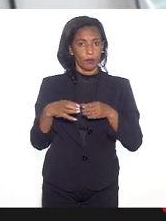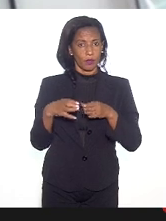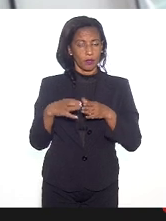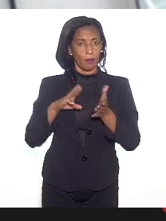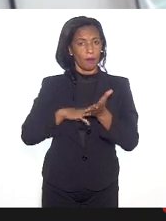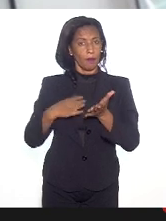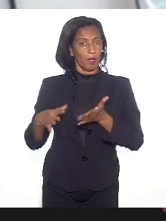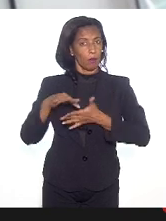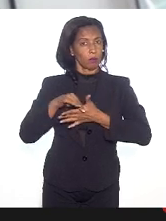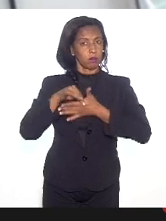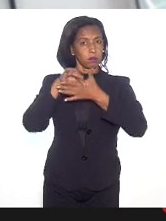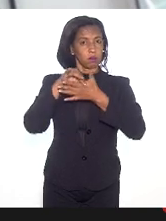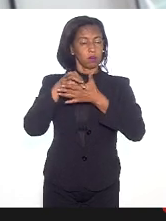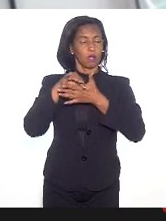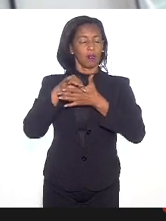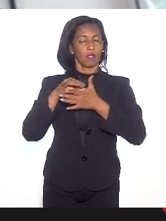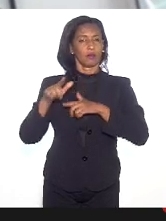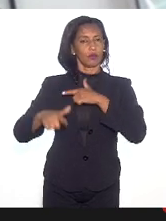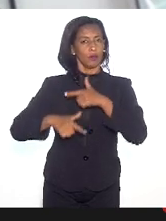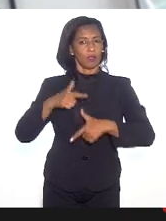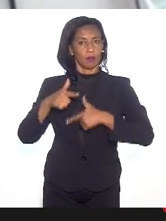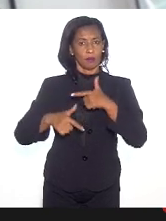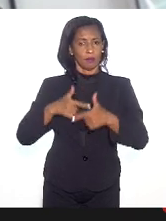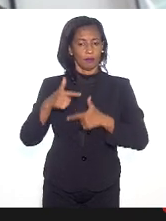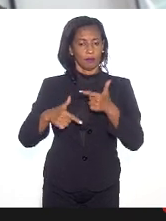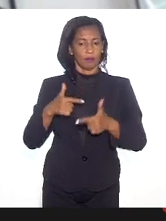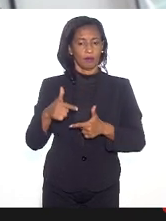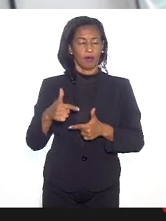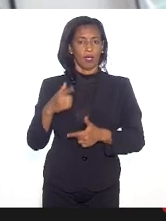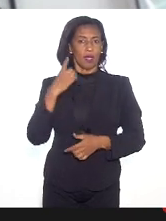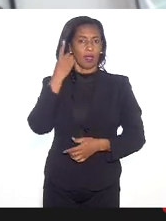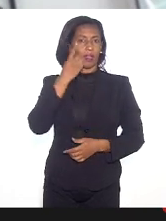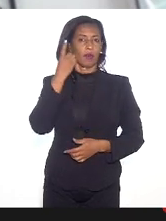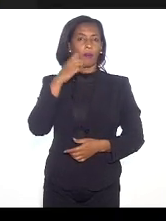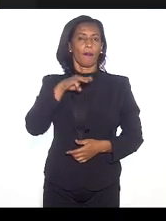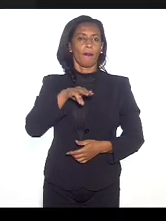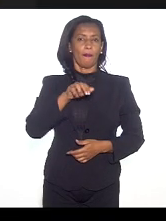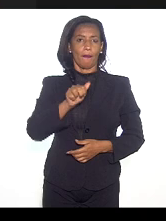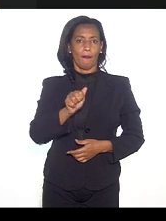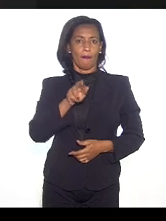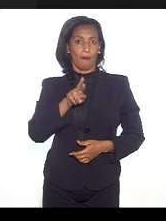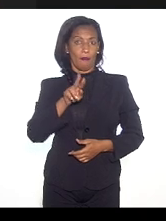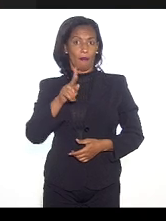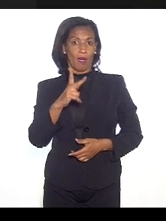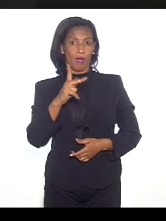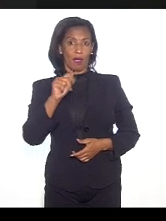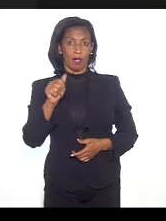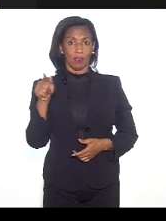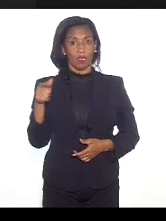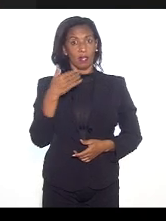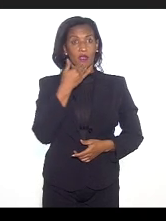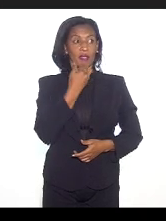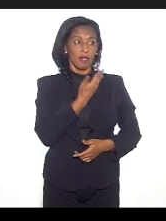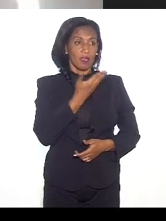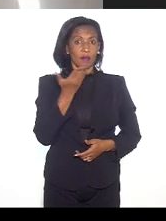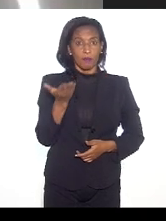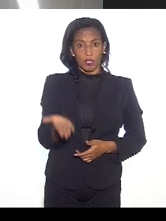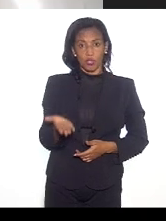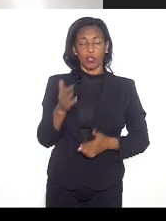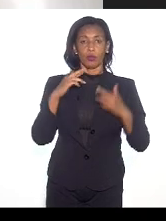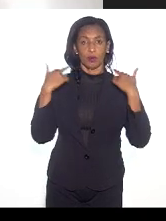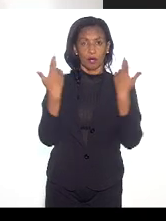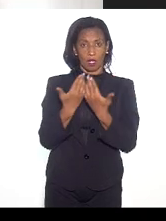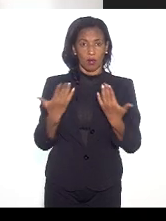membro titular da Comissão de Servidores Públicos, a excelentíssima deputada Marta Rocha, que foi a solicitante da audiência